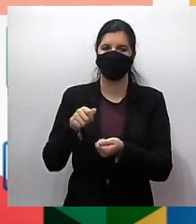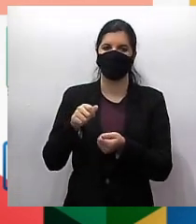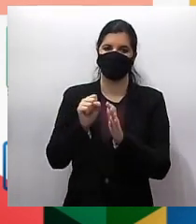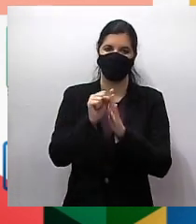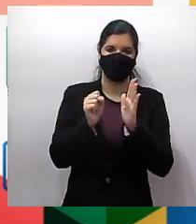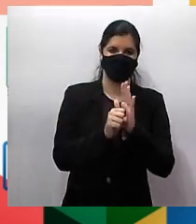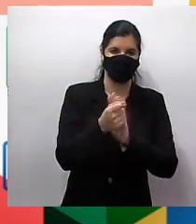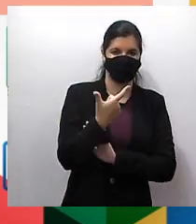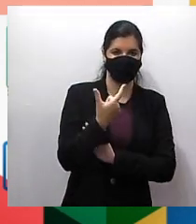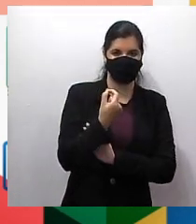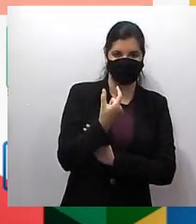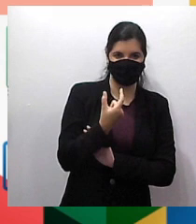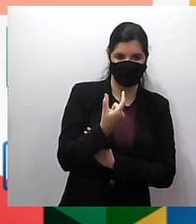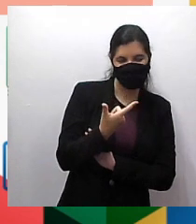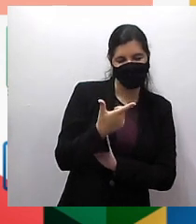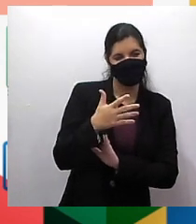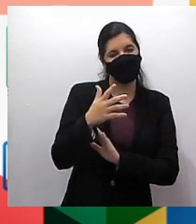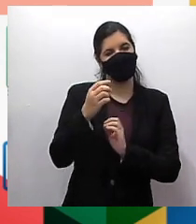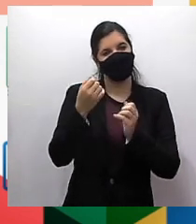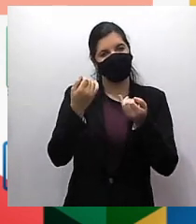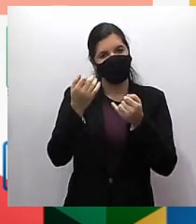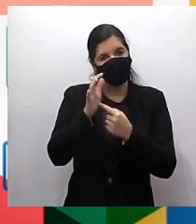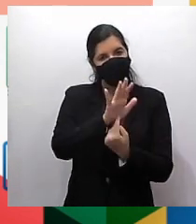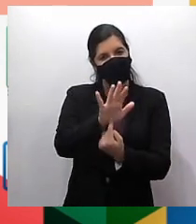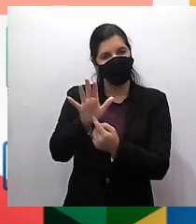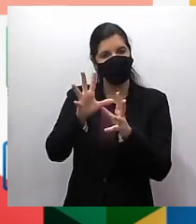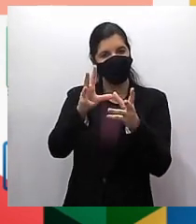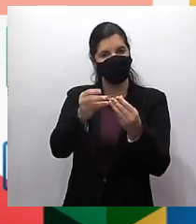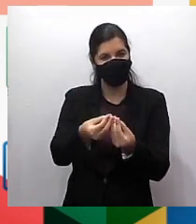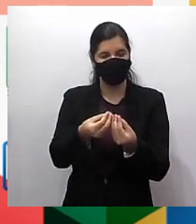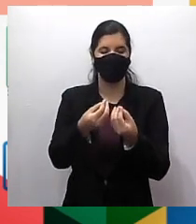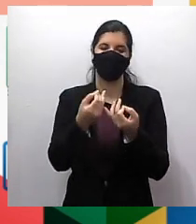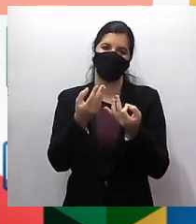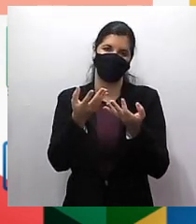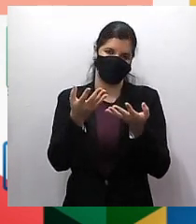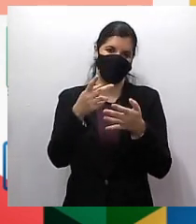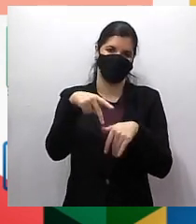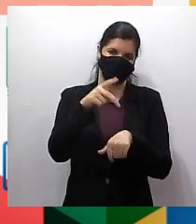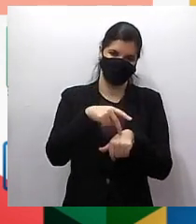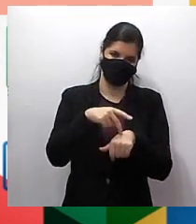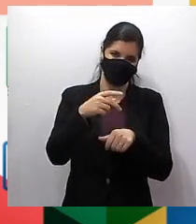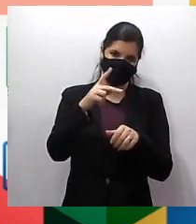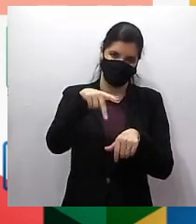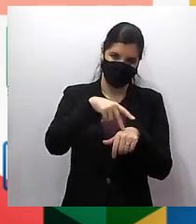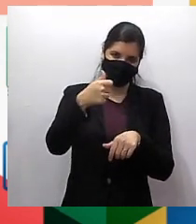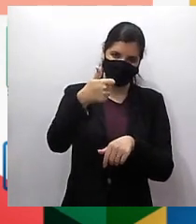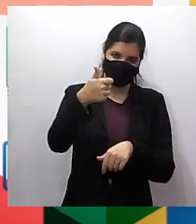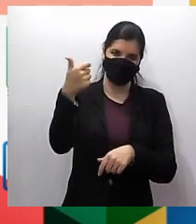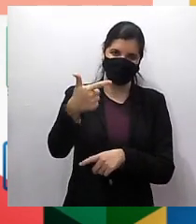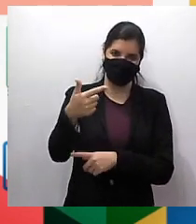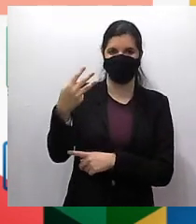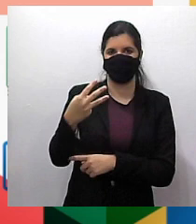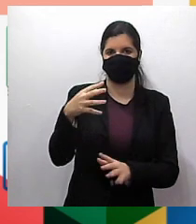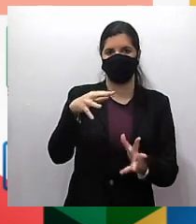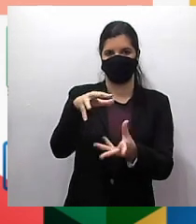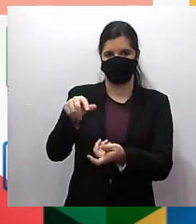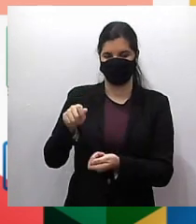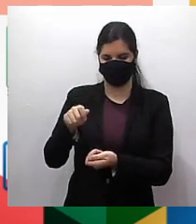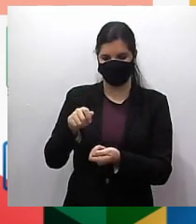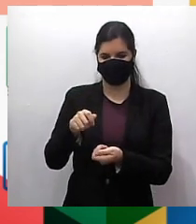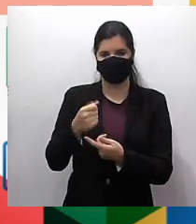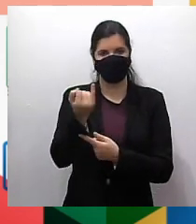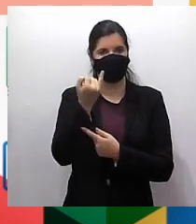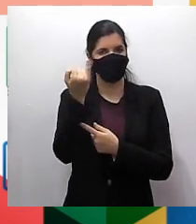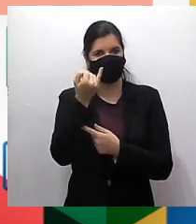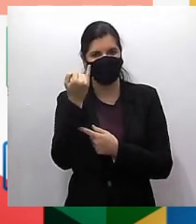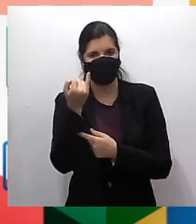século XX foi desenhado nessa classificação de países. Países de primeiro mundo, segundo e terceiro mundo. É importante